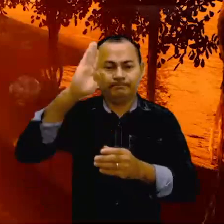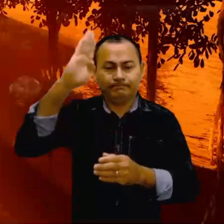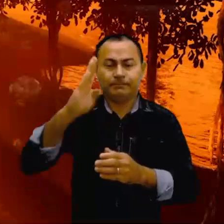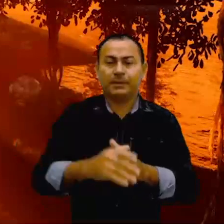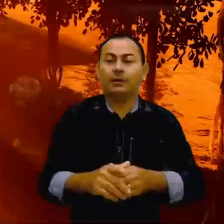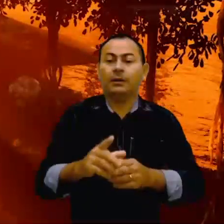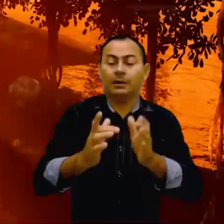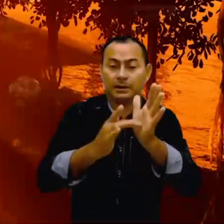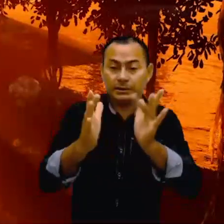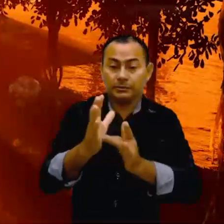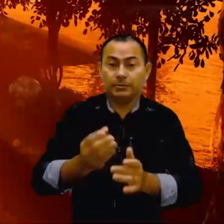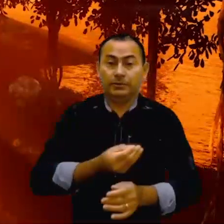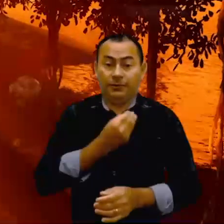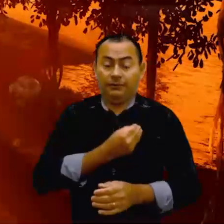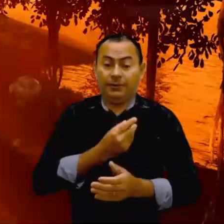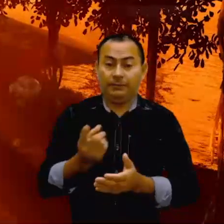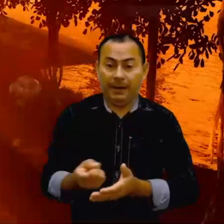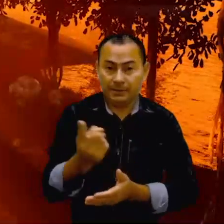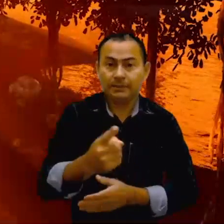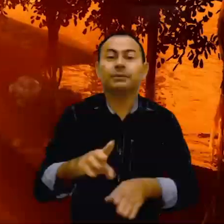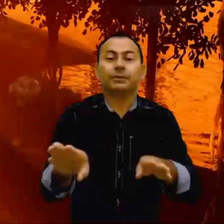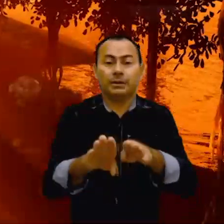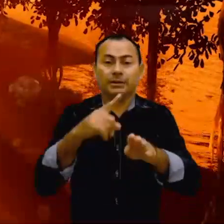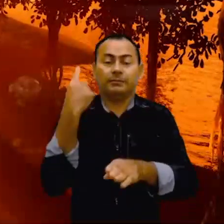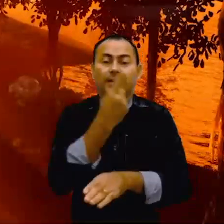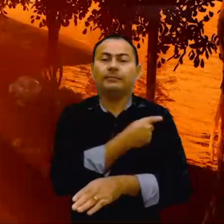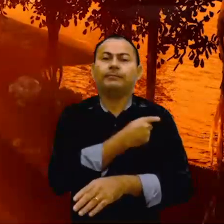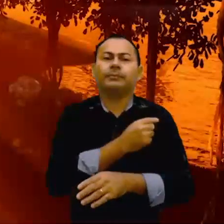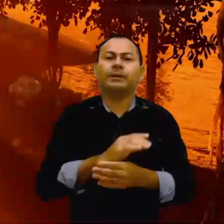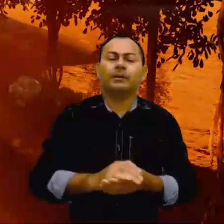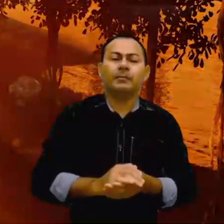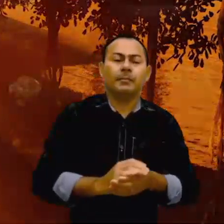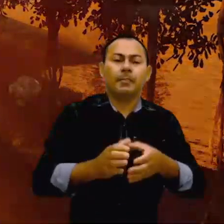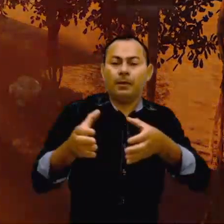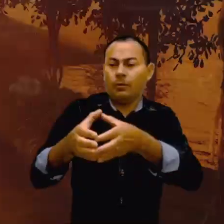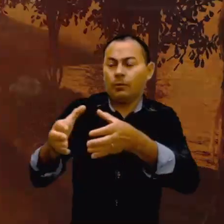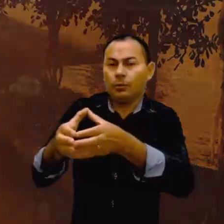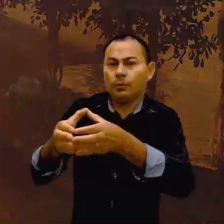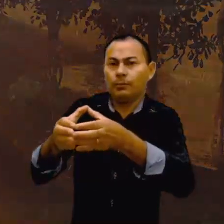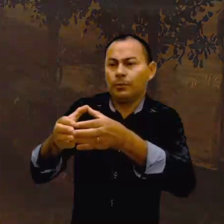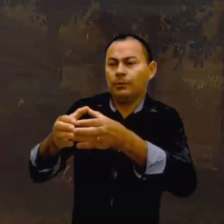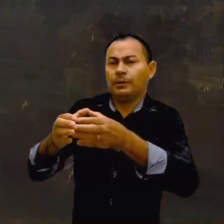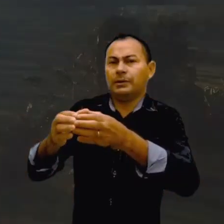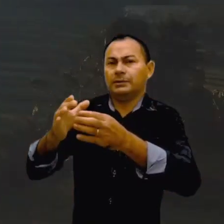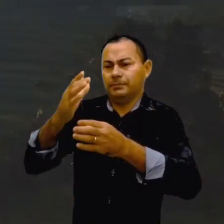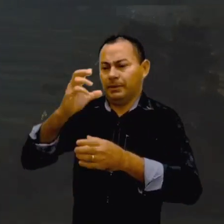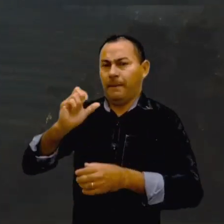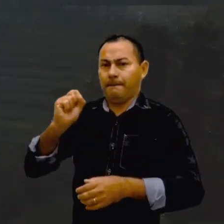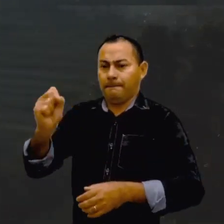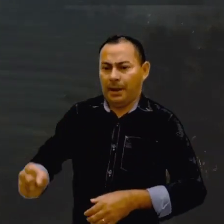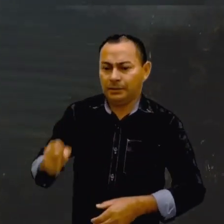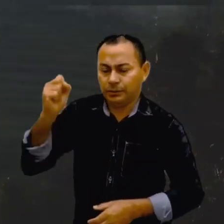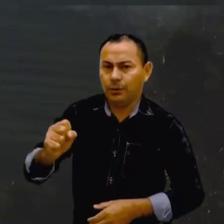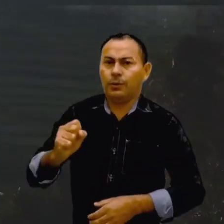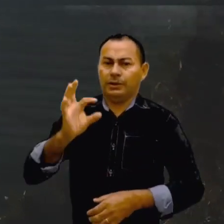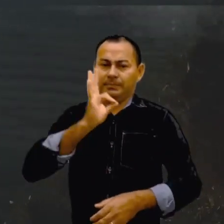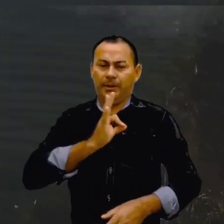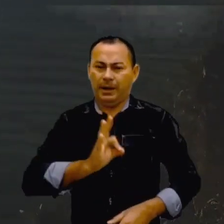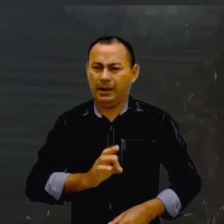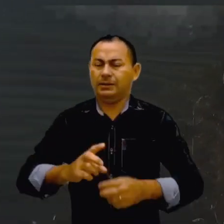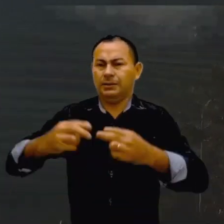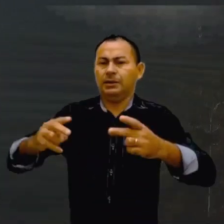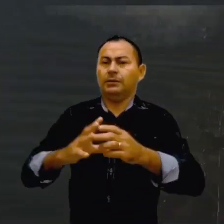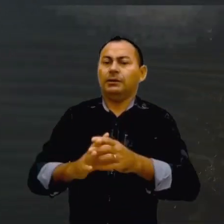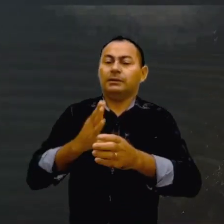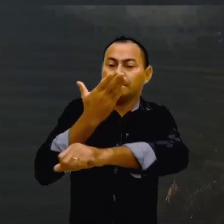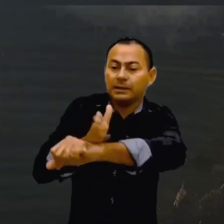viveremos para sempre. C.S. Lewis afirmou: o clérigo é composto de pessoas dentro da igreja, especialmente treinadas